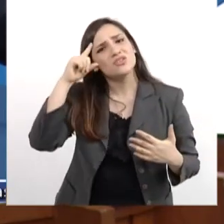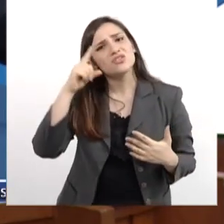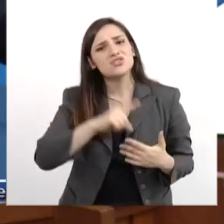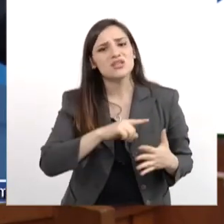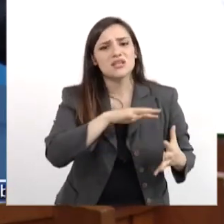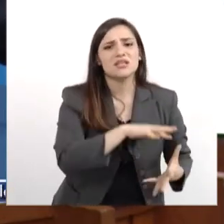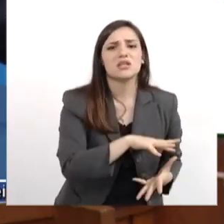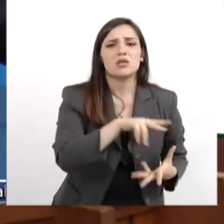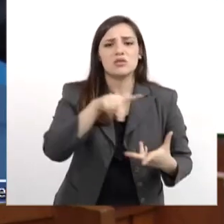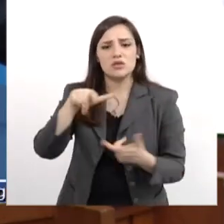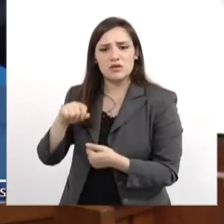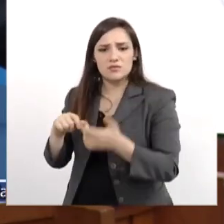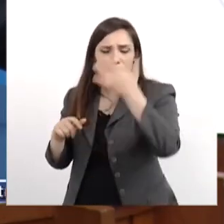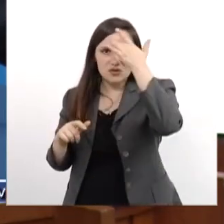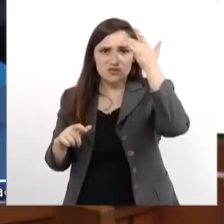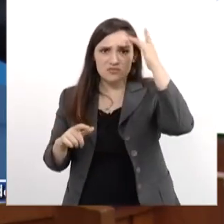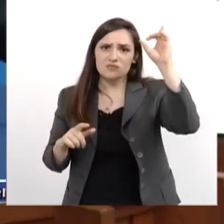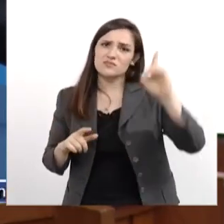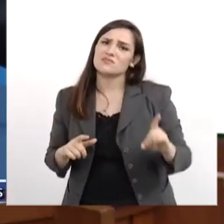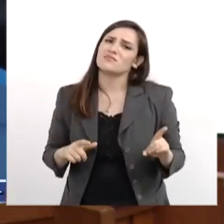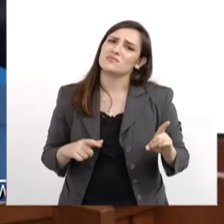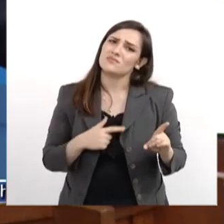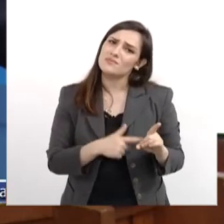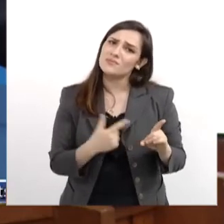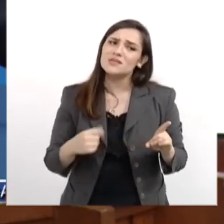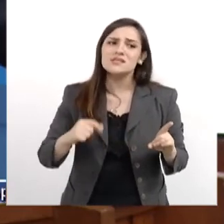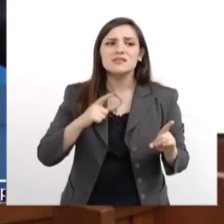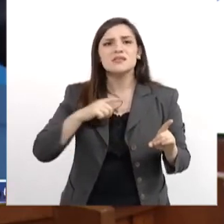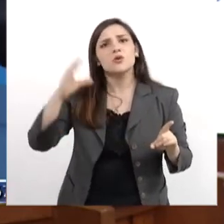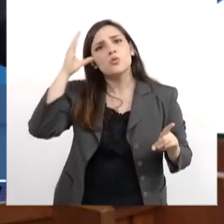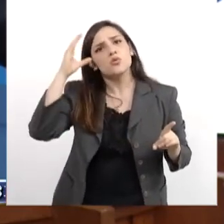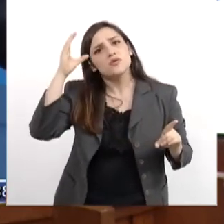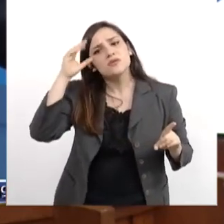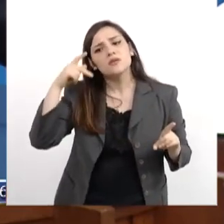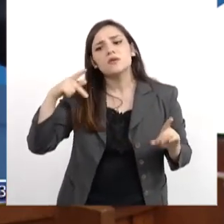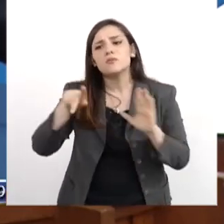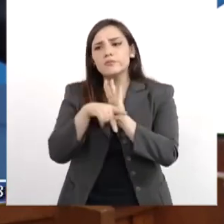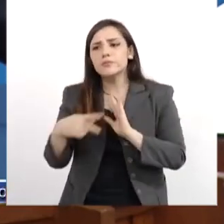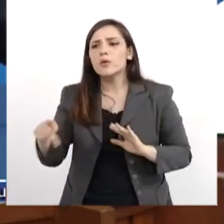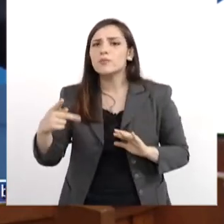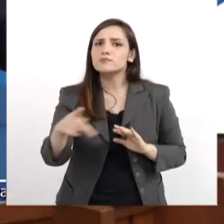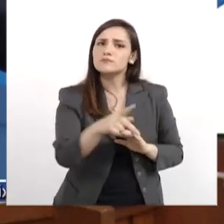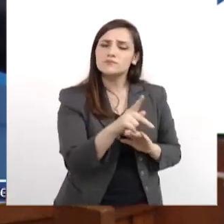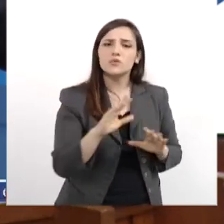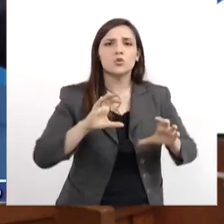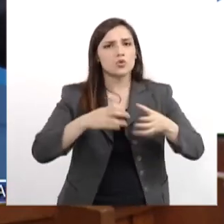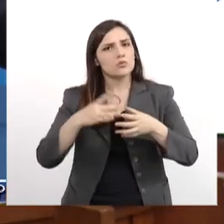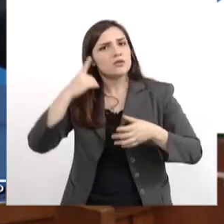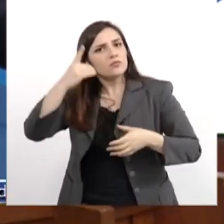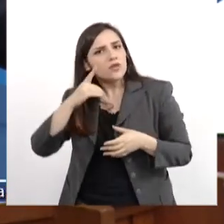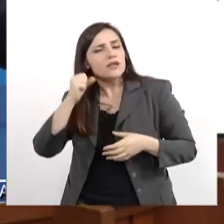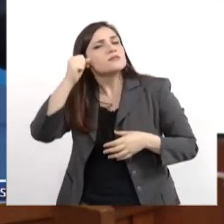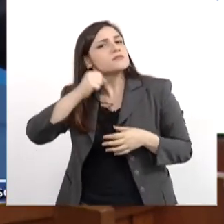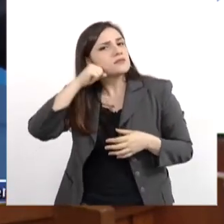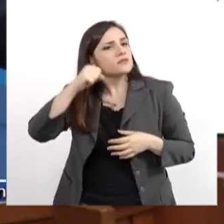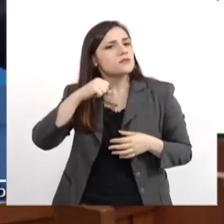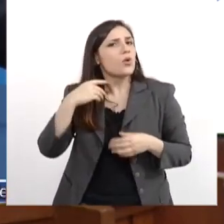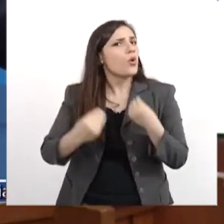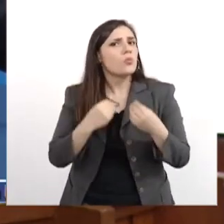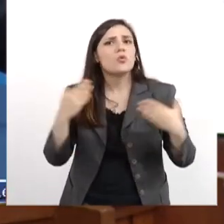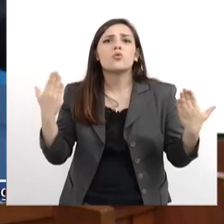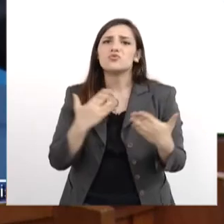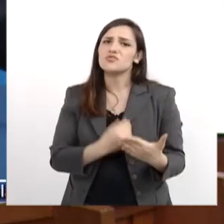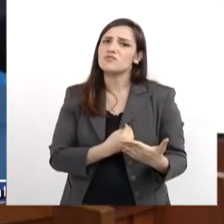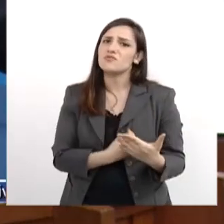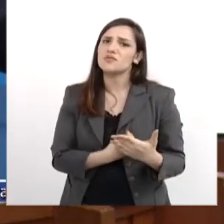com Deficiência, que haja o bom senso dos parlamentares refletindo sobre a realidade dessas pessoas no